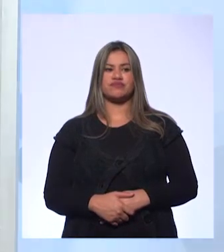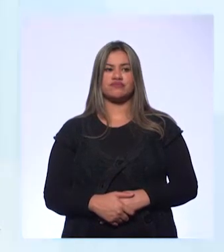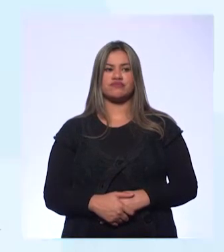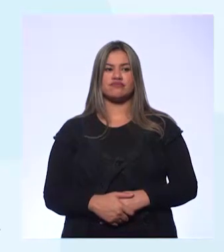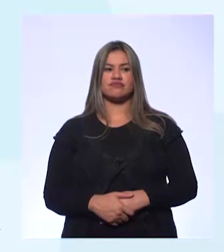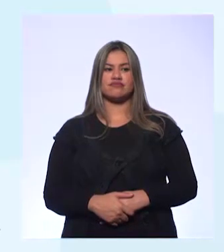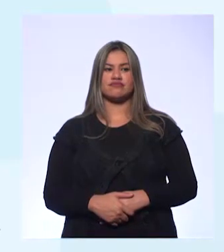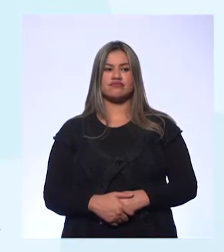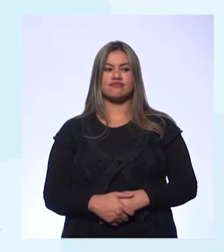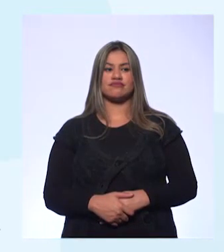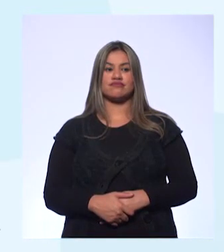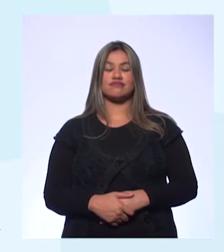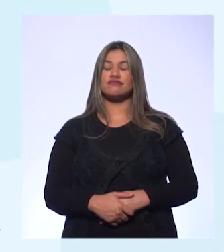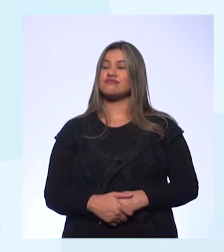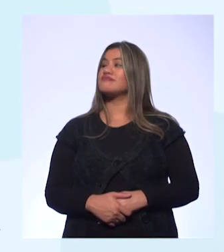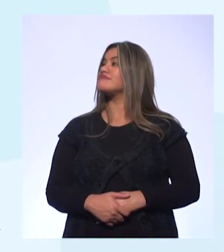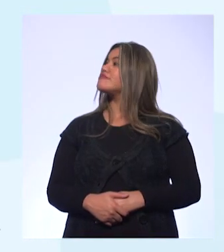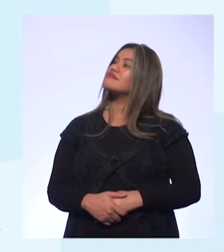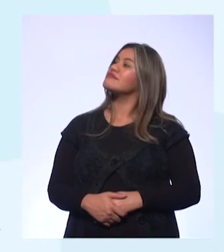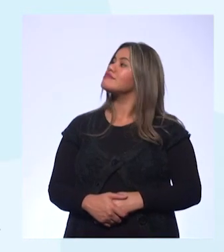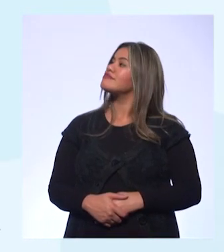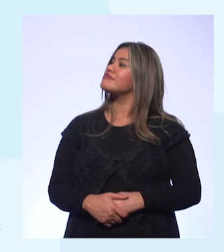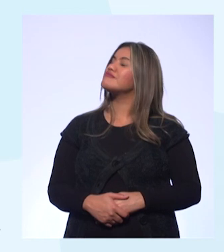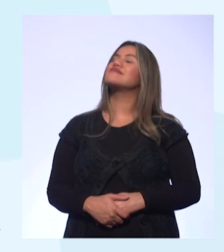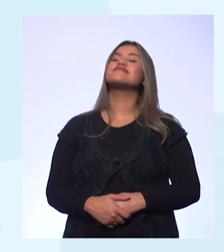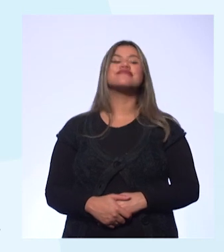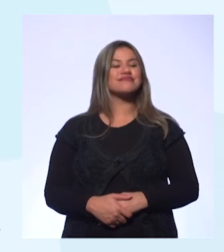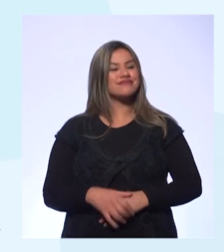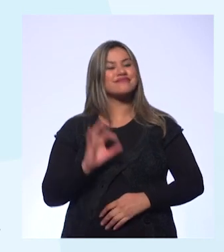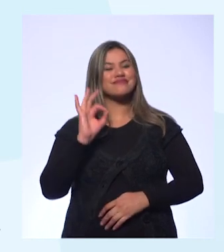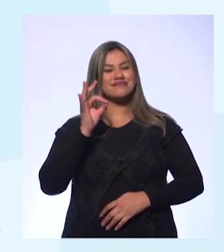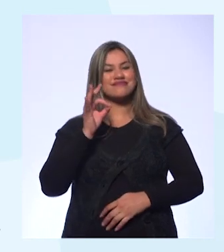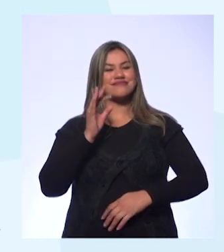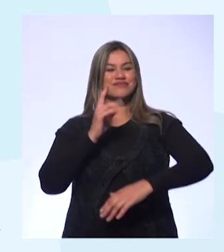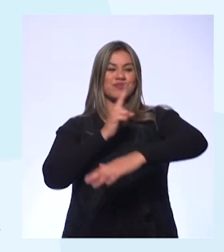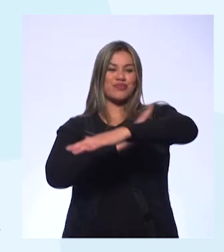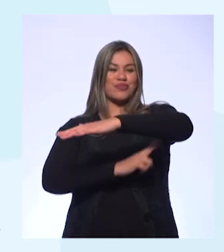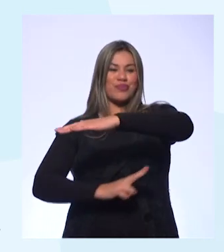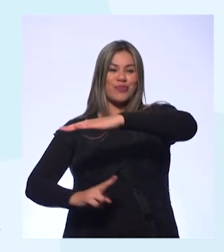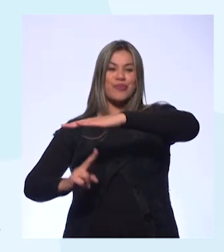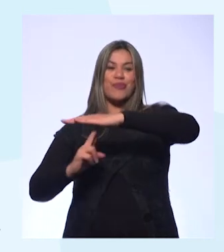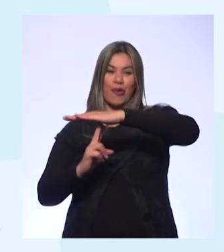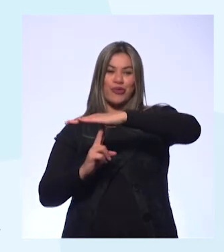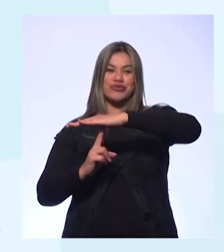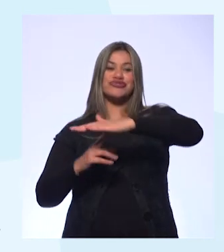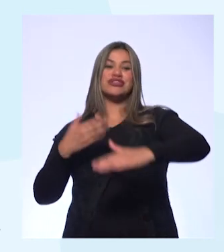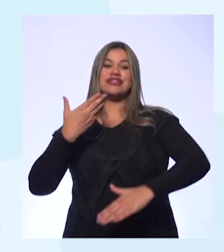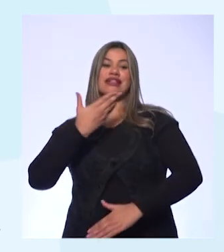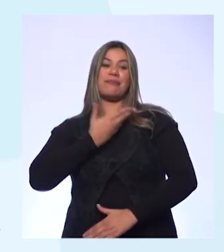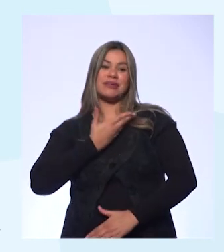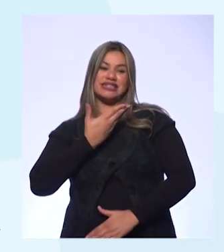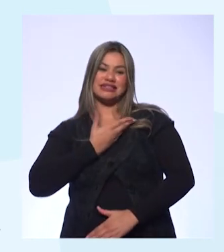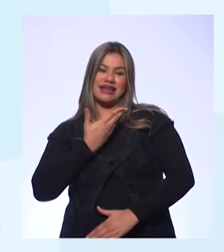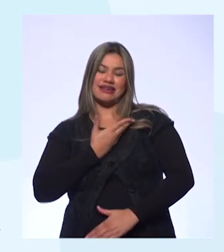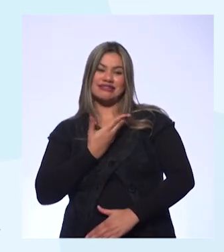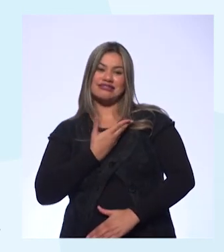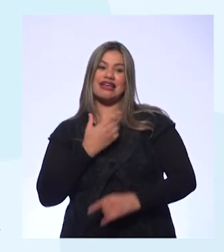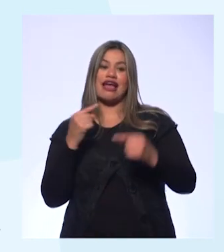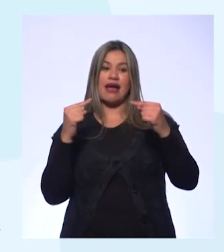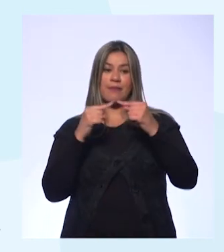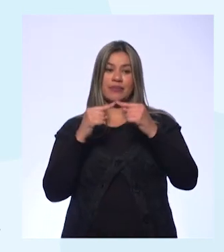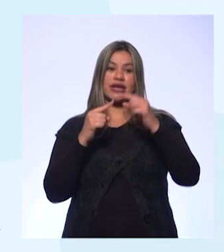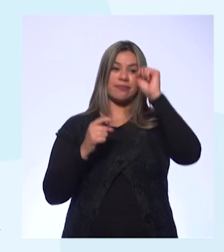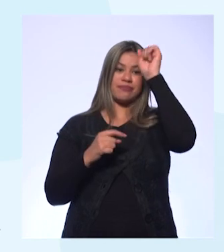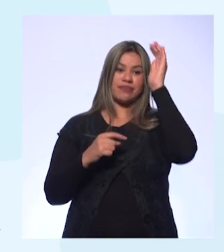vocês e esta é a ponte da amizade então liga o Brasil ao Paraguai o Brasil Ali por